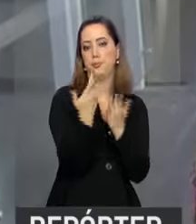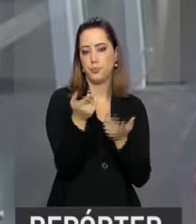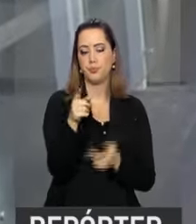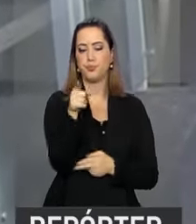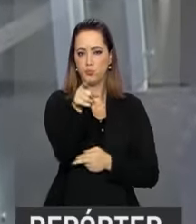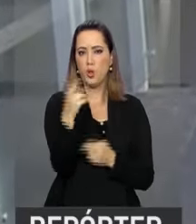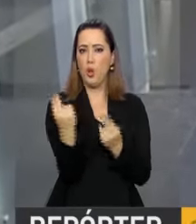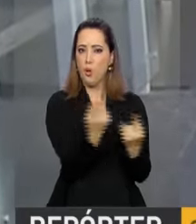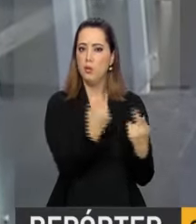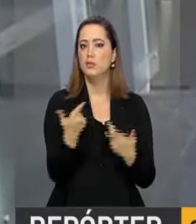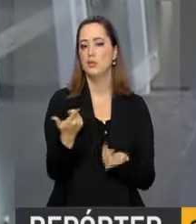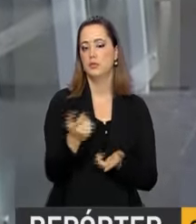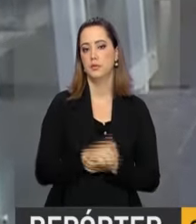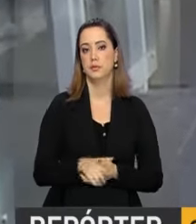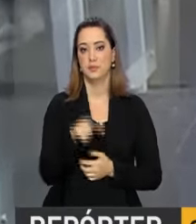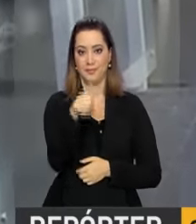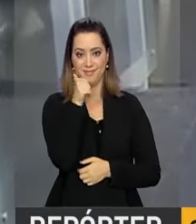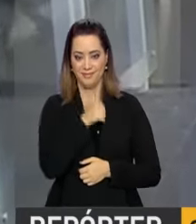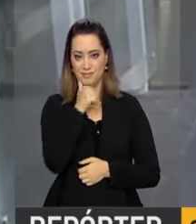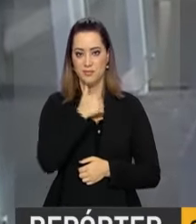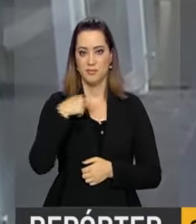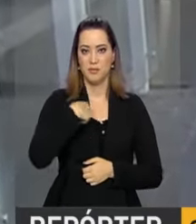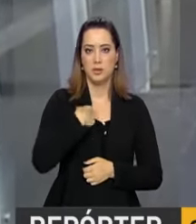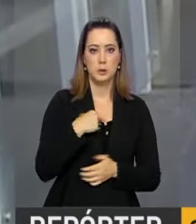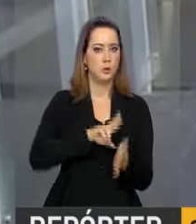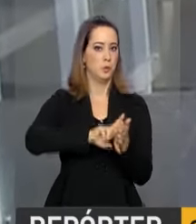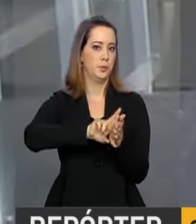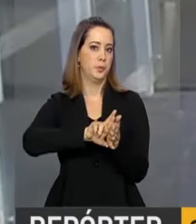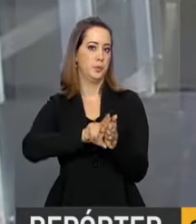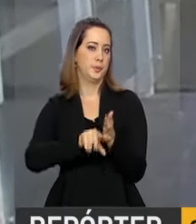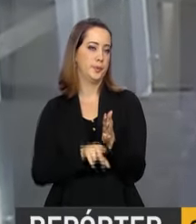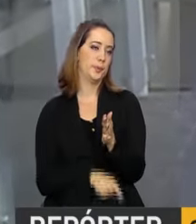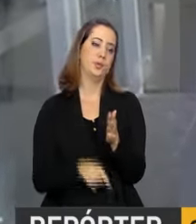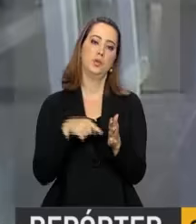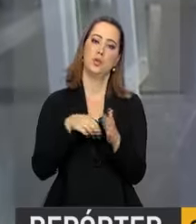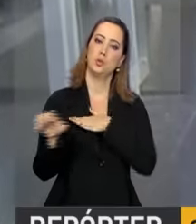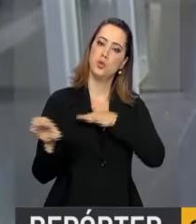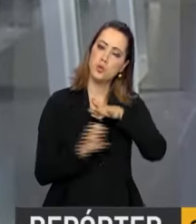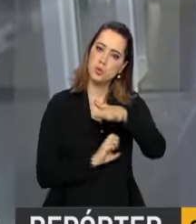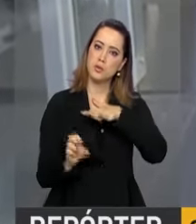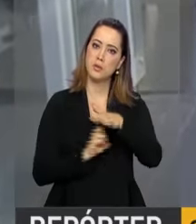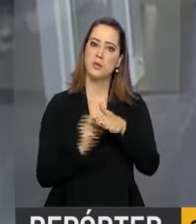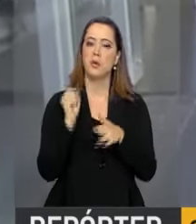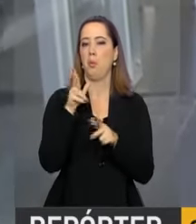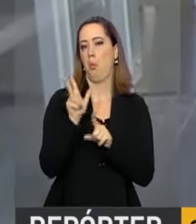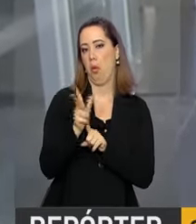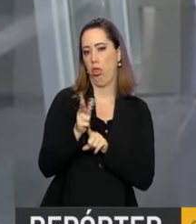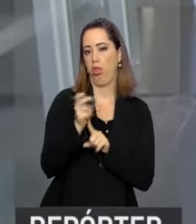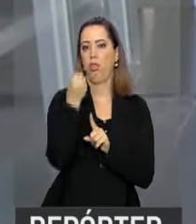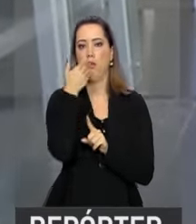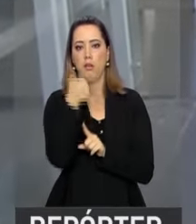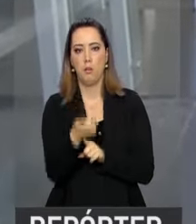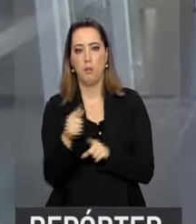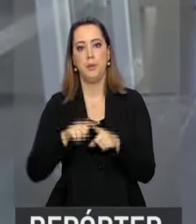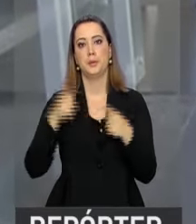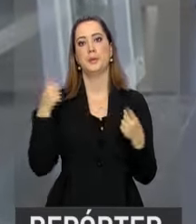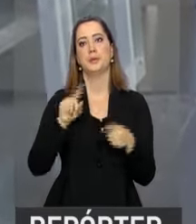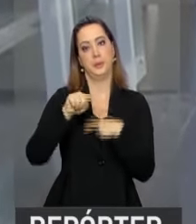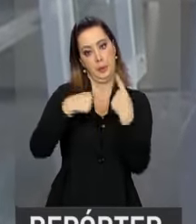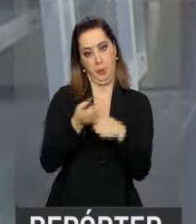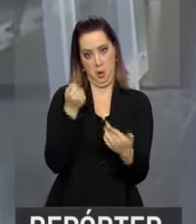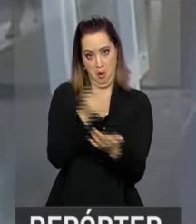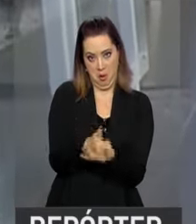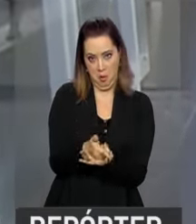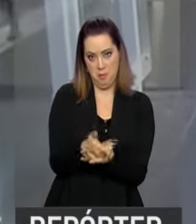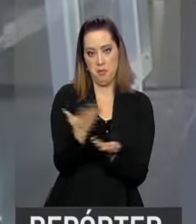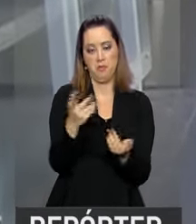Eu já tive todas as operadoras, por exemplo, e sempre prometem um bom sinal, que compram antenas e tudo mais, mas quando você compra o serviço, é sempre a